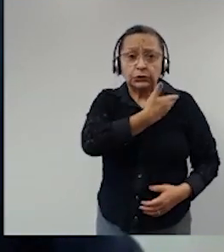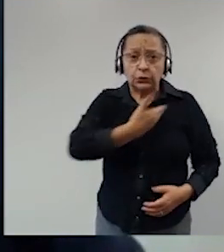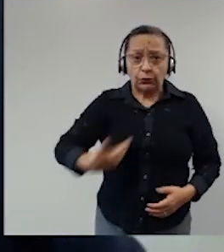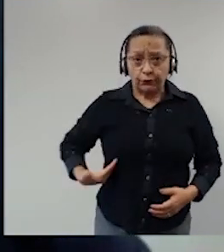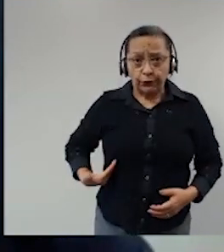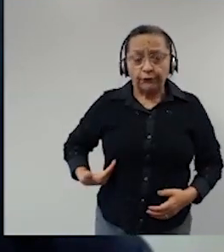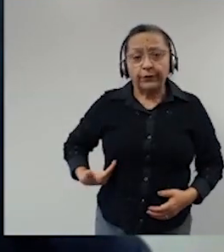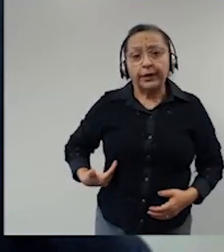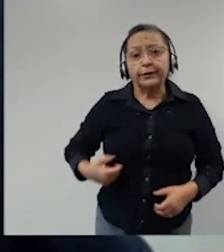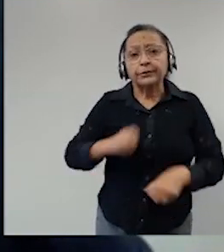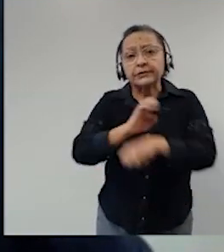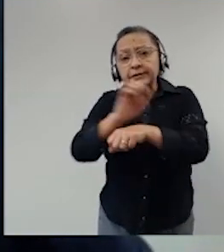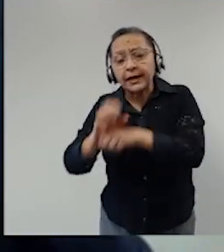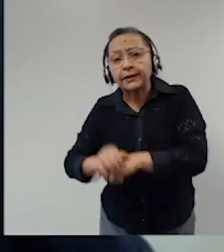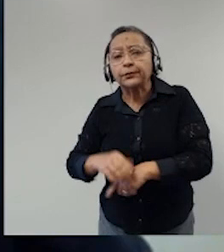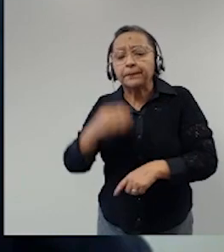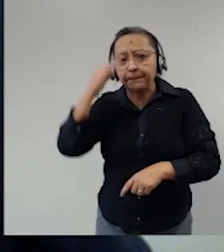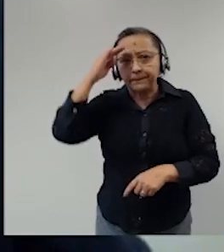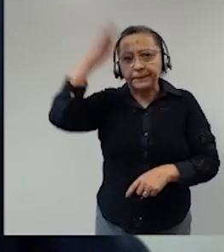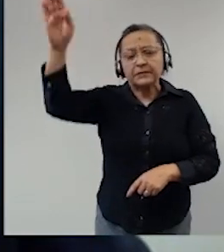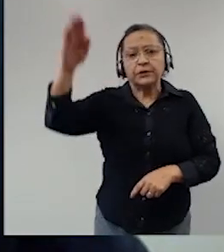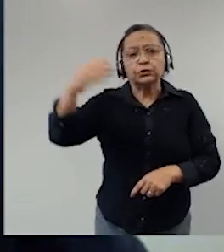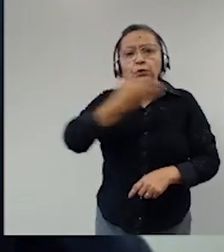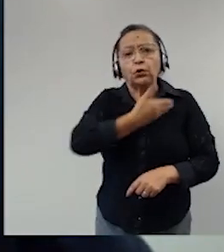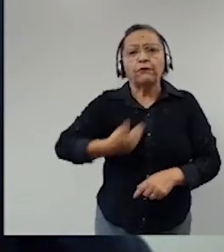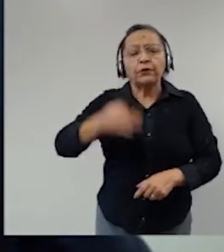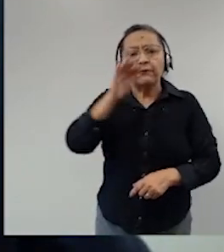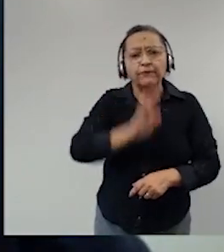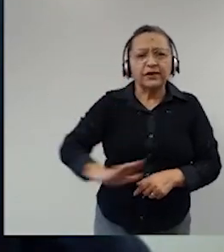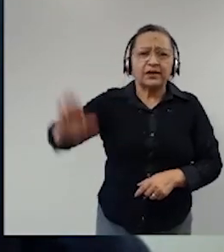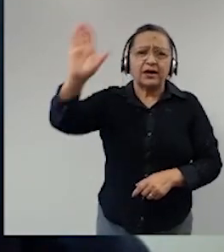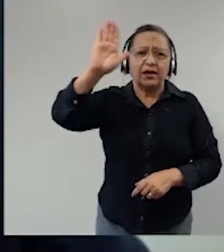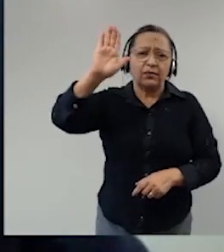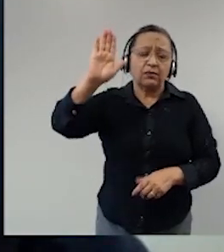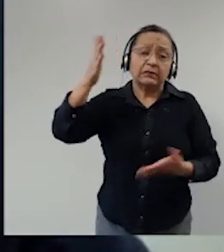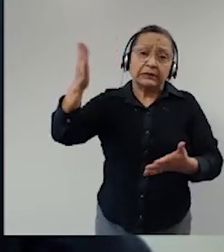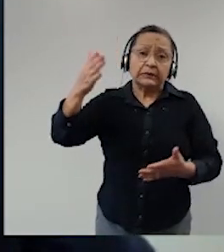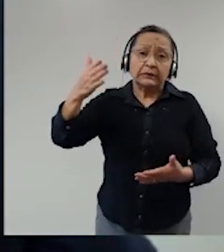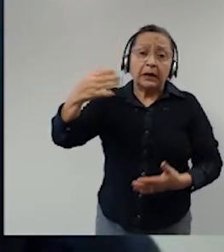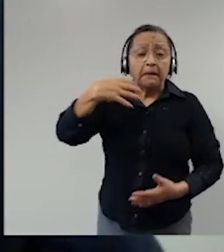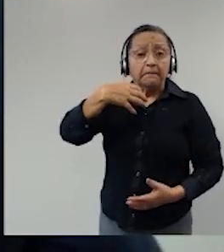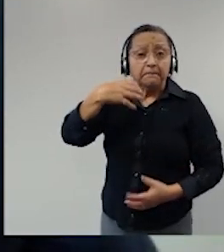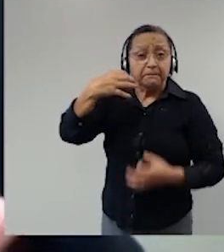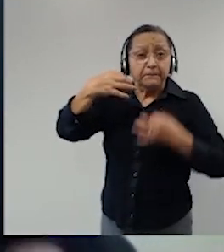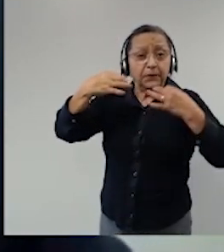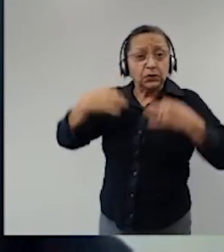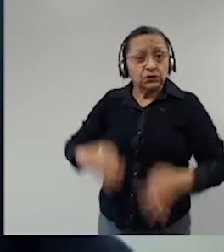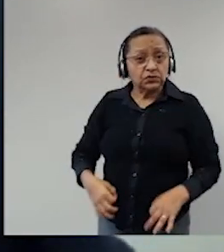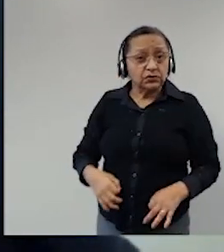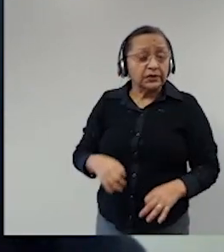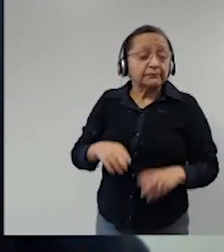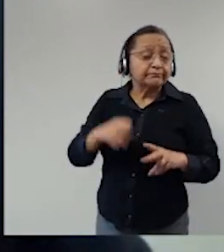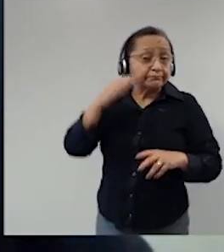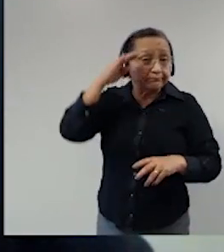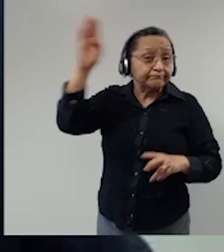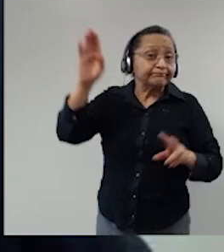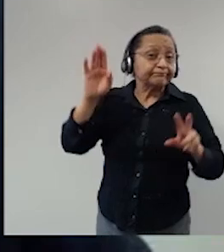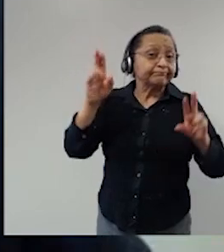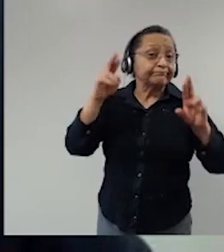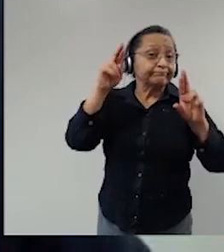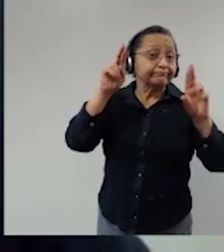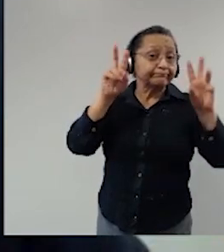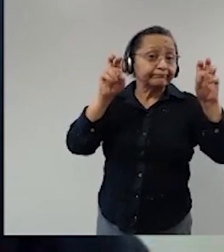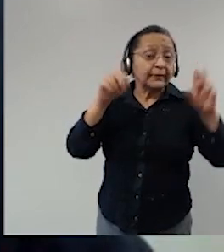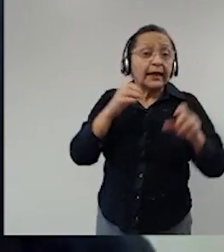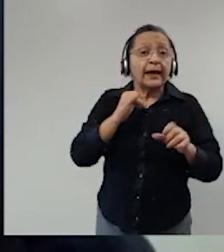central, do governo federal, de posturas vacilantes, no mínimo, no que se refere à informação precisa da